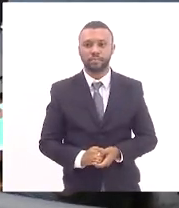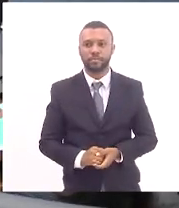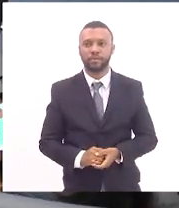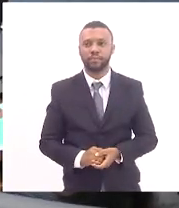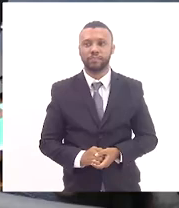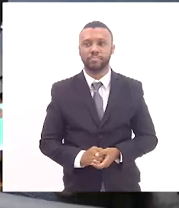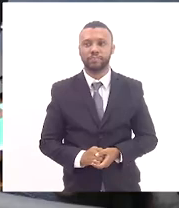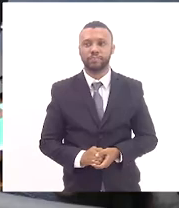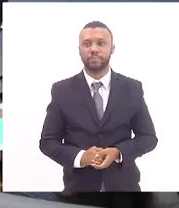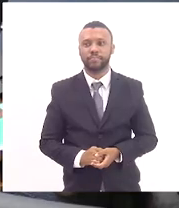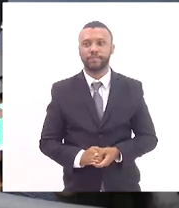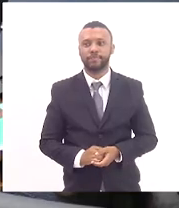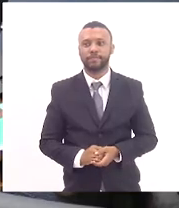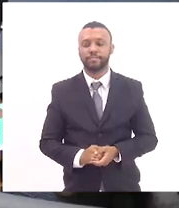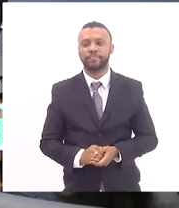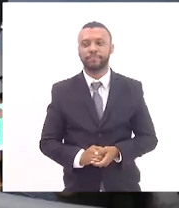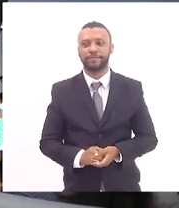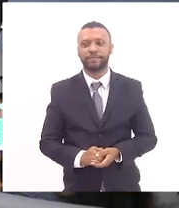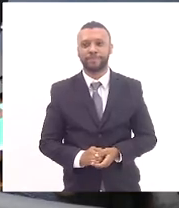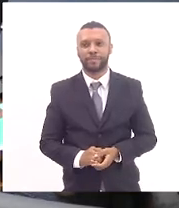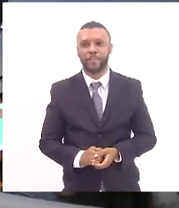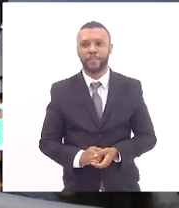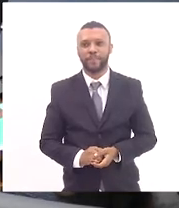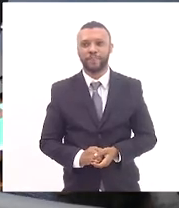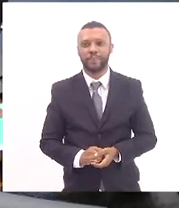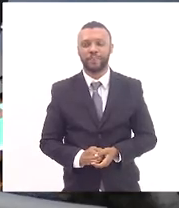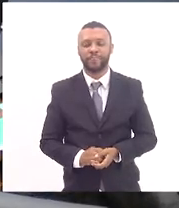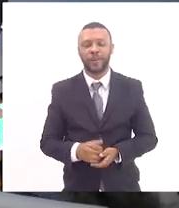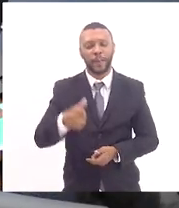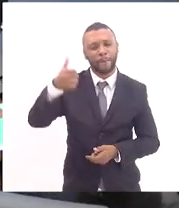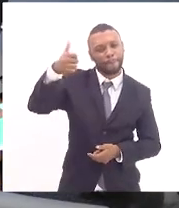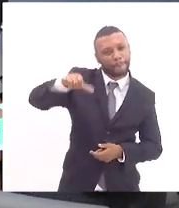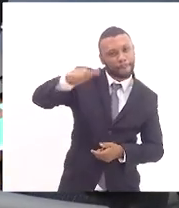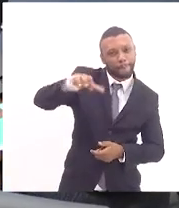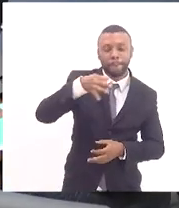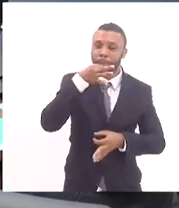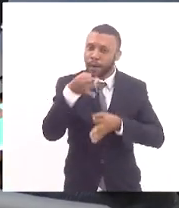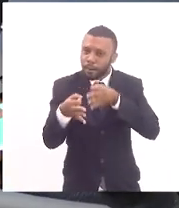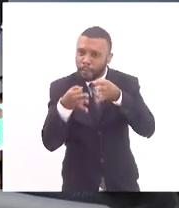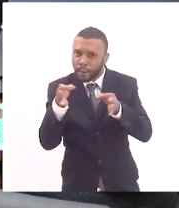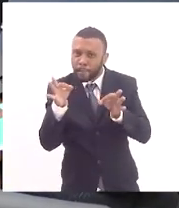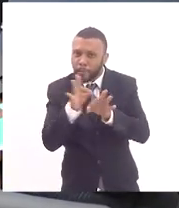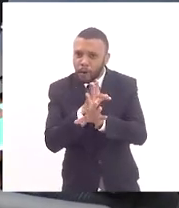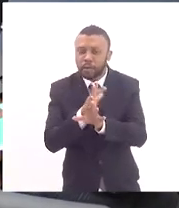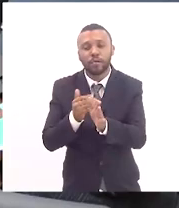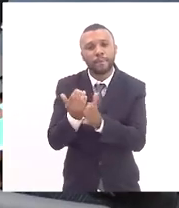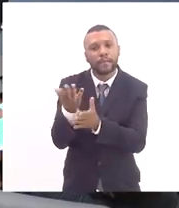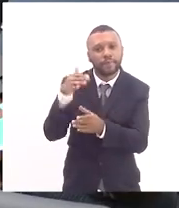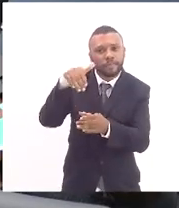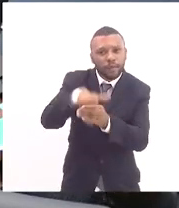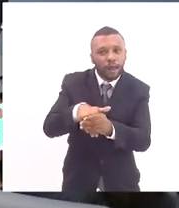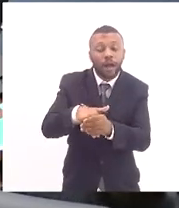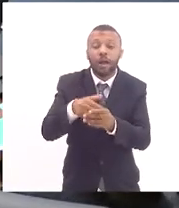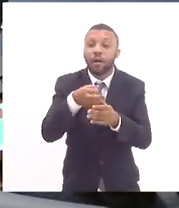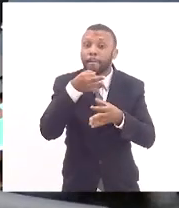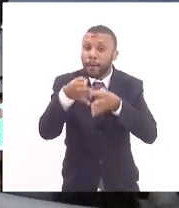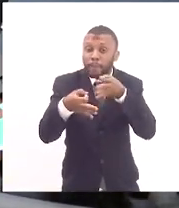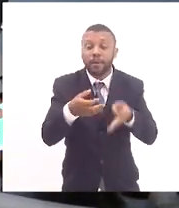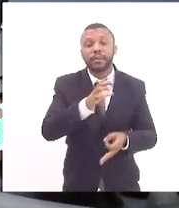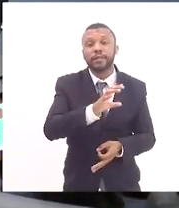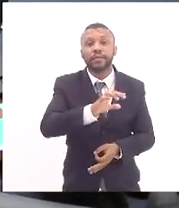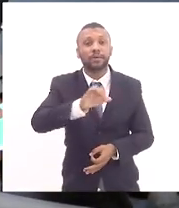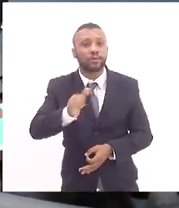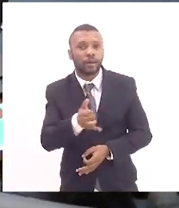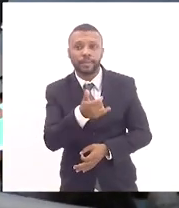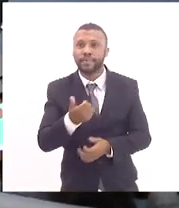E aí e os pareceres emitidos em votação parecer da comissão de condição